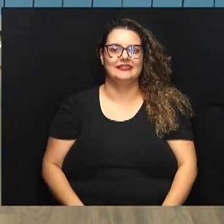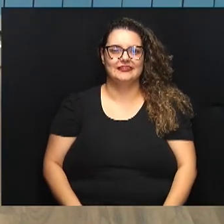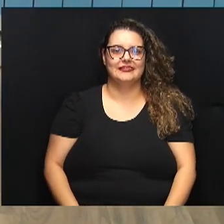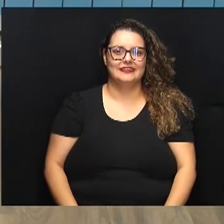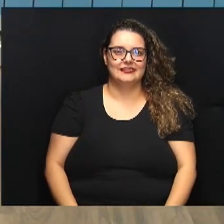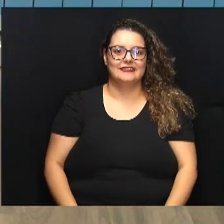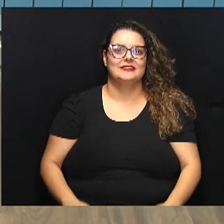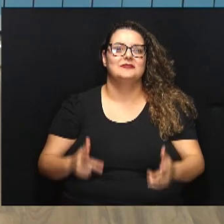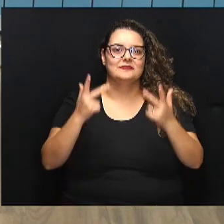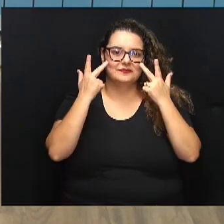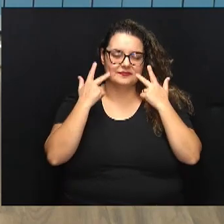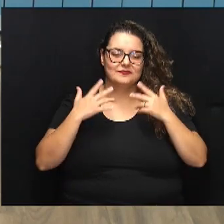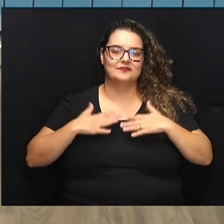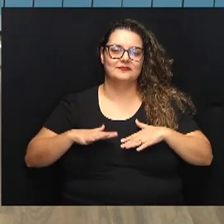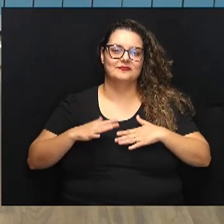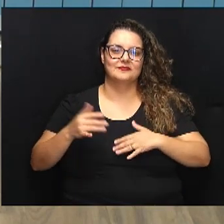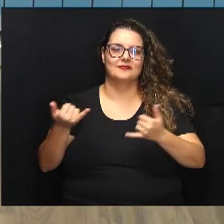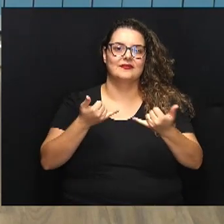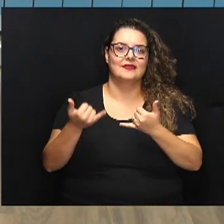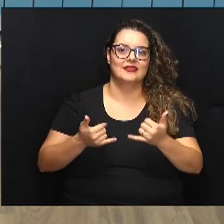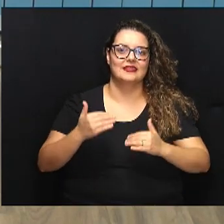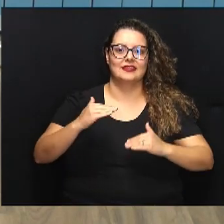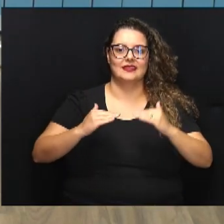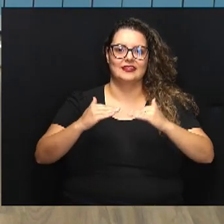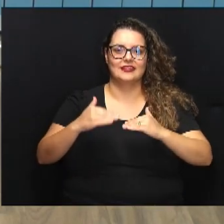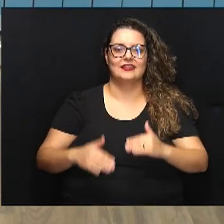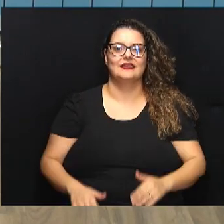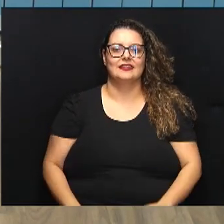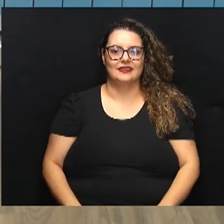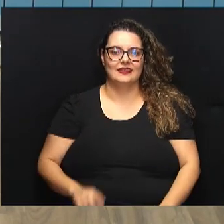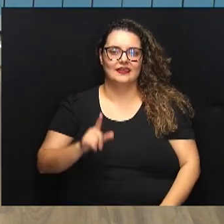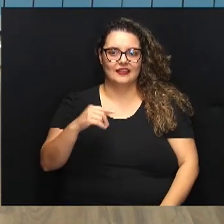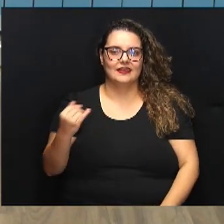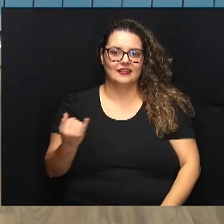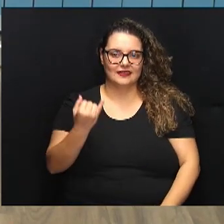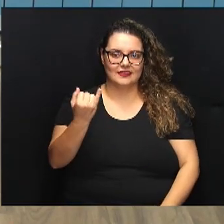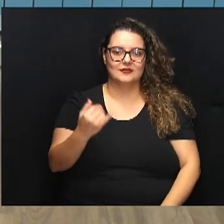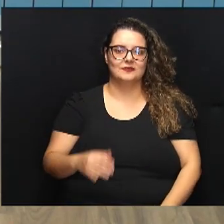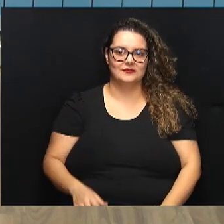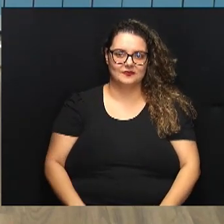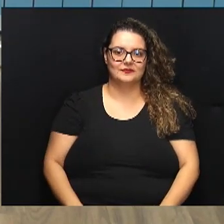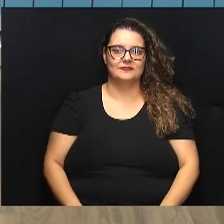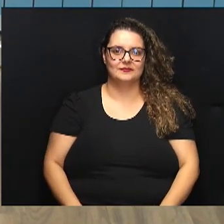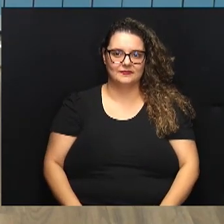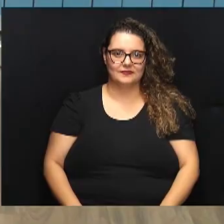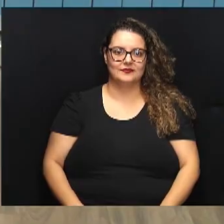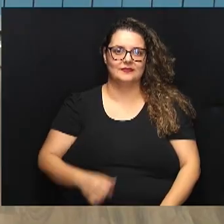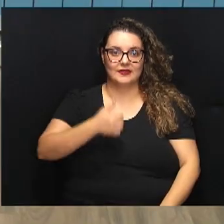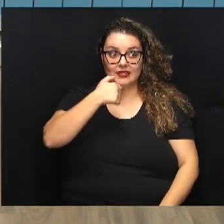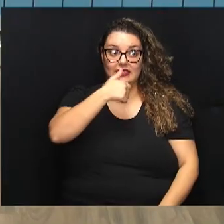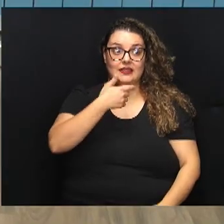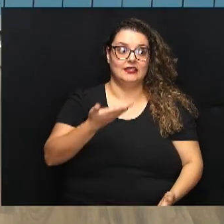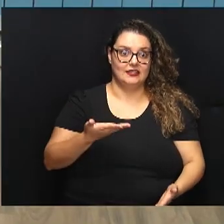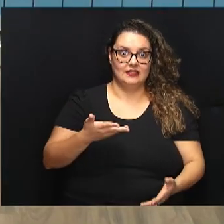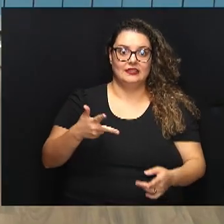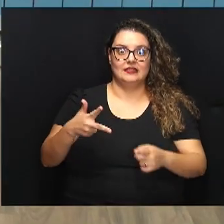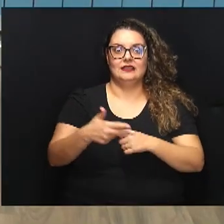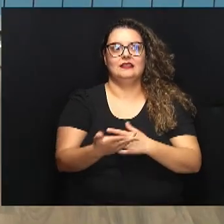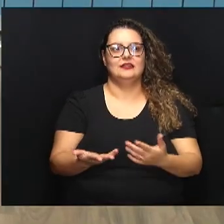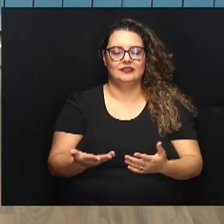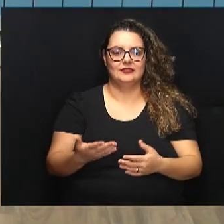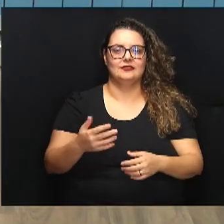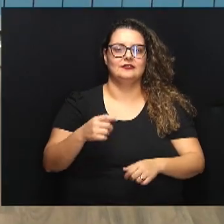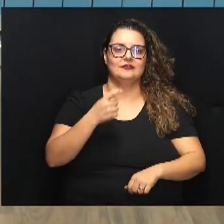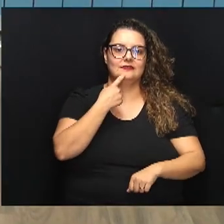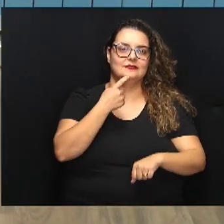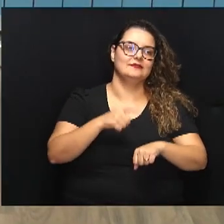mais tranquilo, pelo que você falou, a questão do equilíbrio ela é muito fundamental, né? A dieta não vai ser em torno do morango do